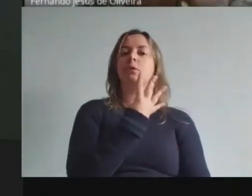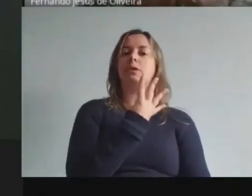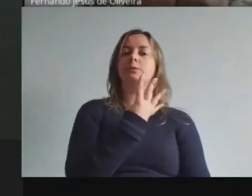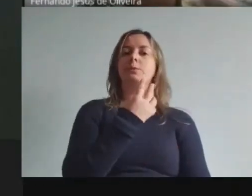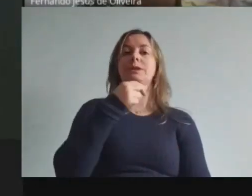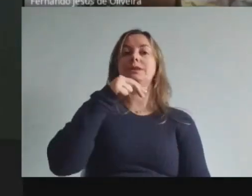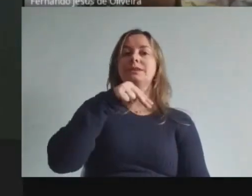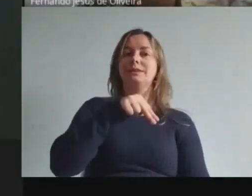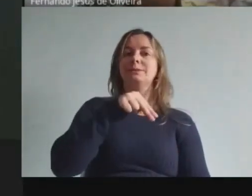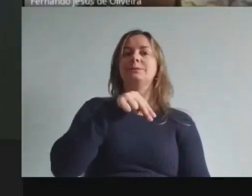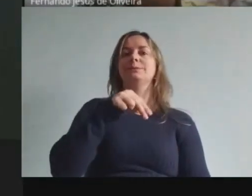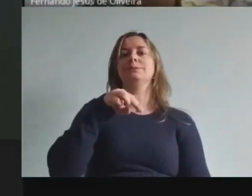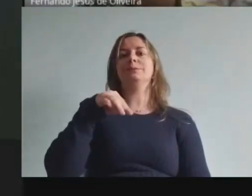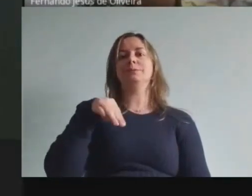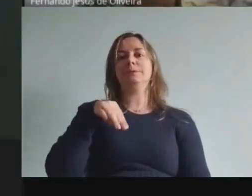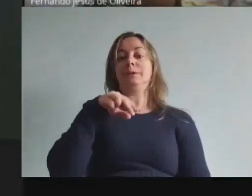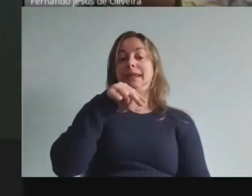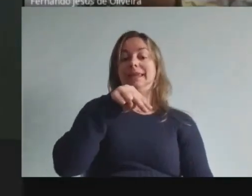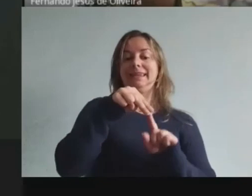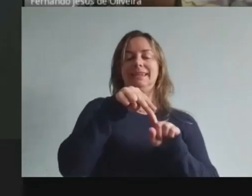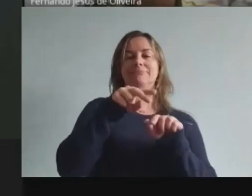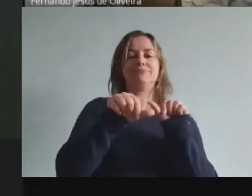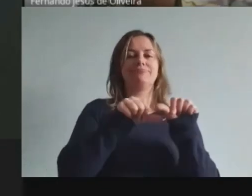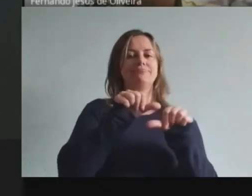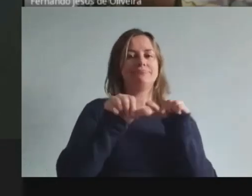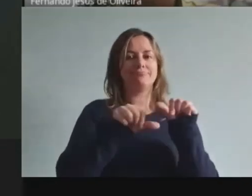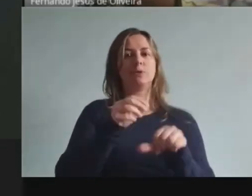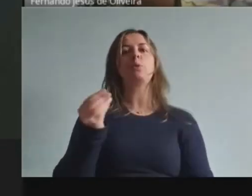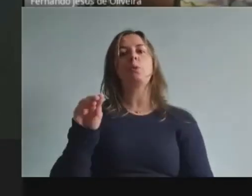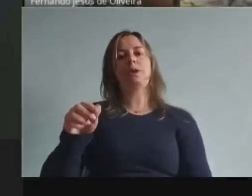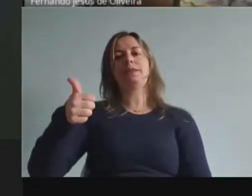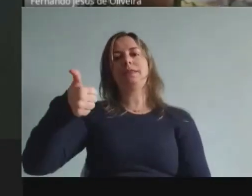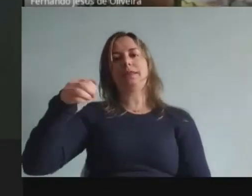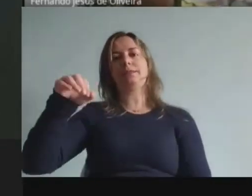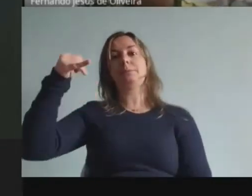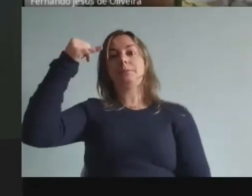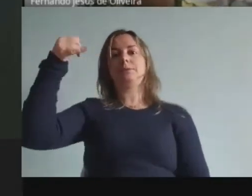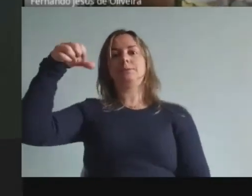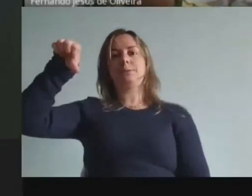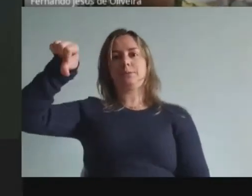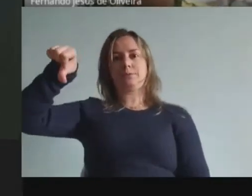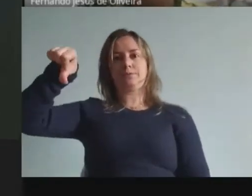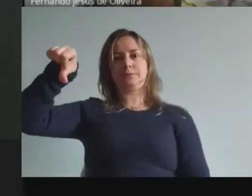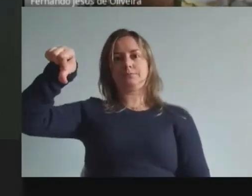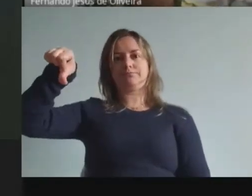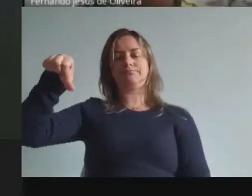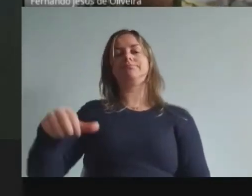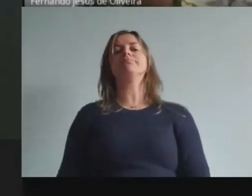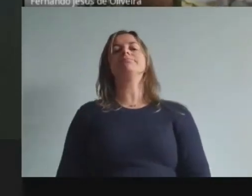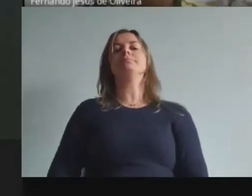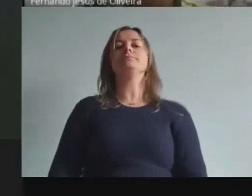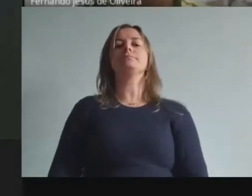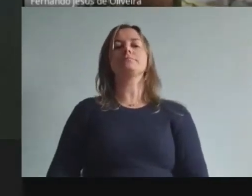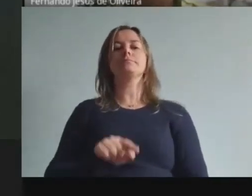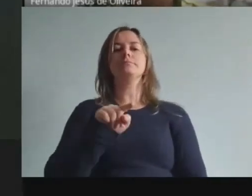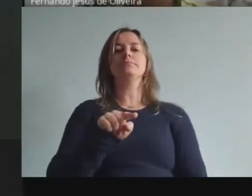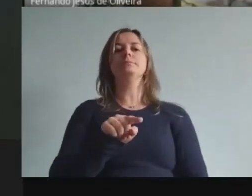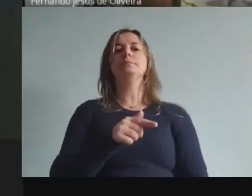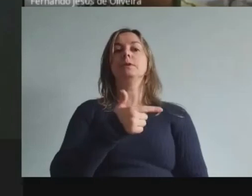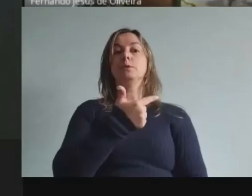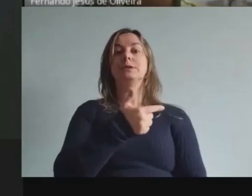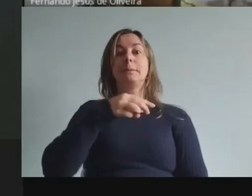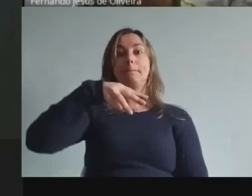4 nanômetros, né? Tira o nano aqui, coloca 10 a menos 9 no lugar. E